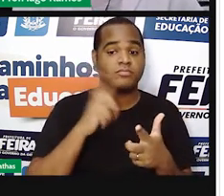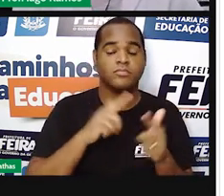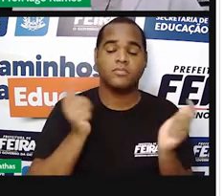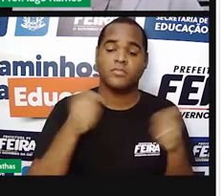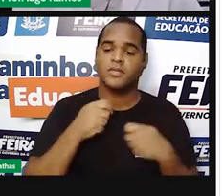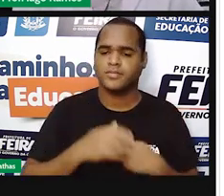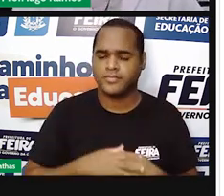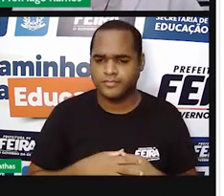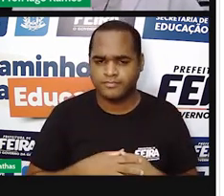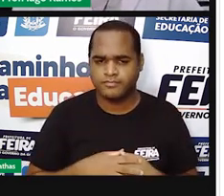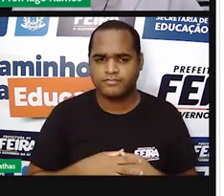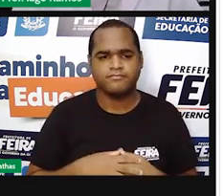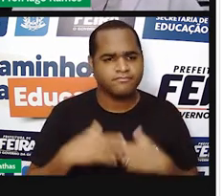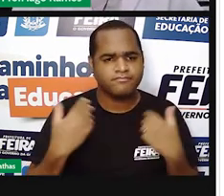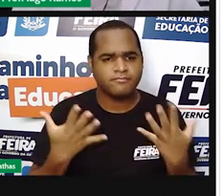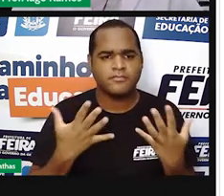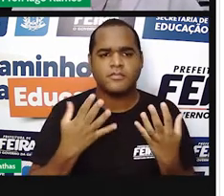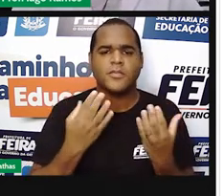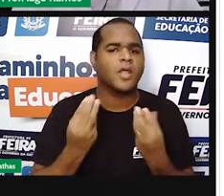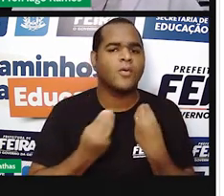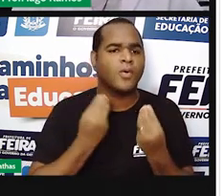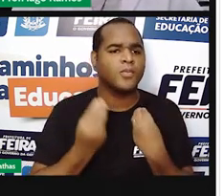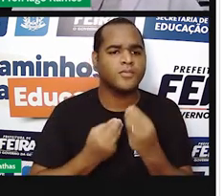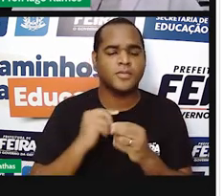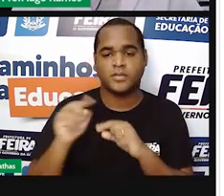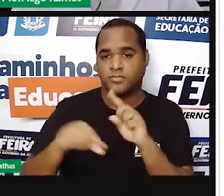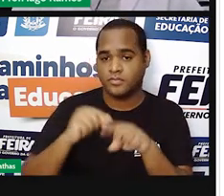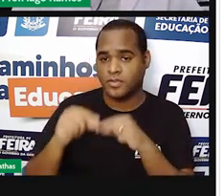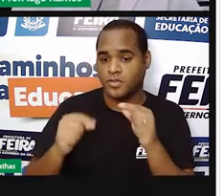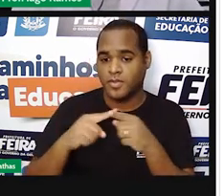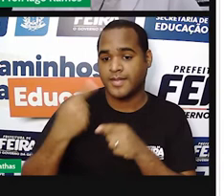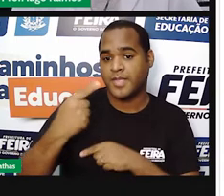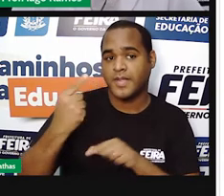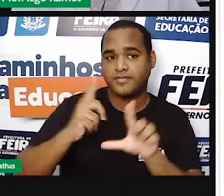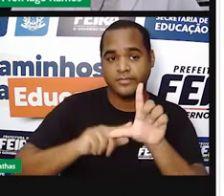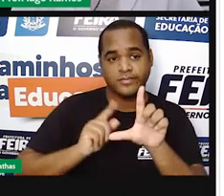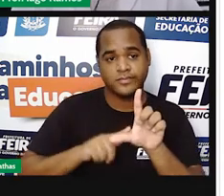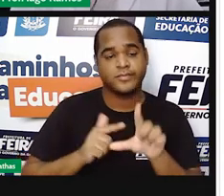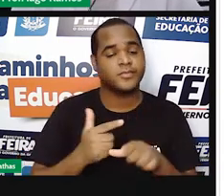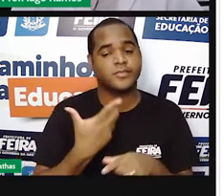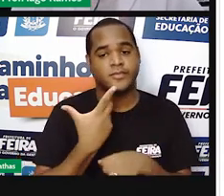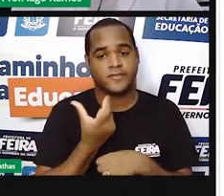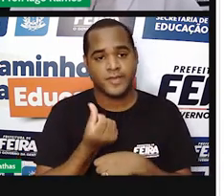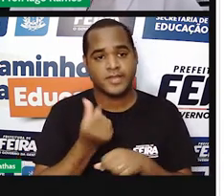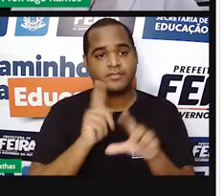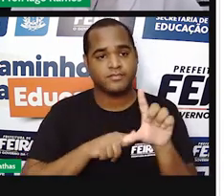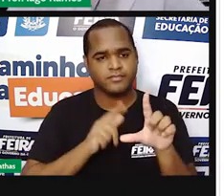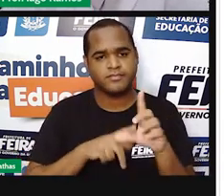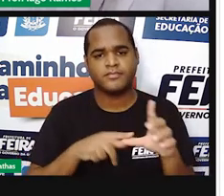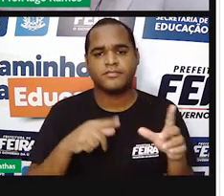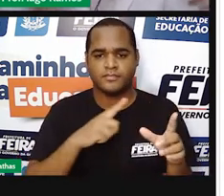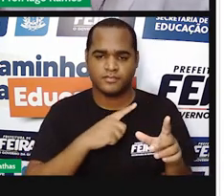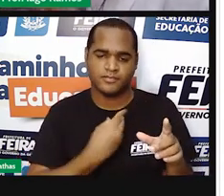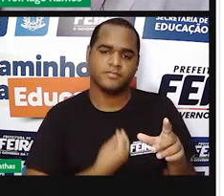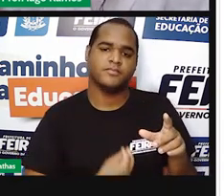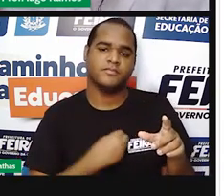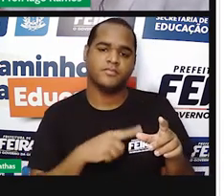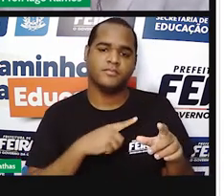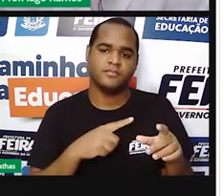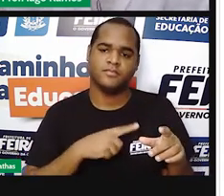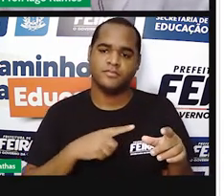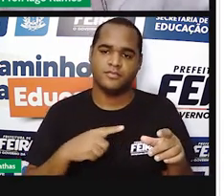fazer e para e colocar aqui na primeira letra Eu tenho 26 letras né